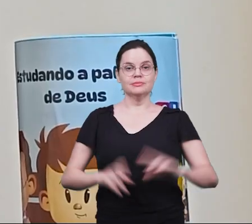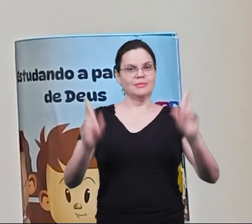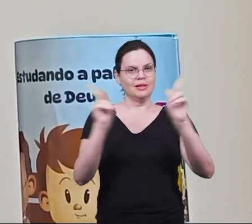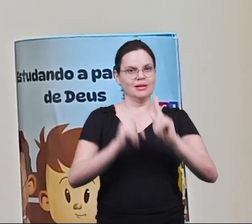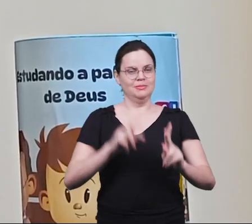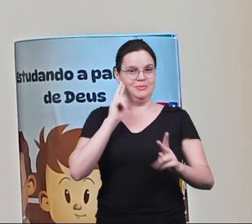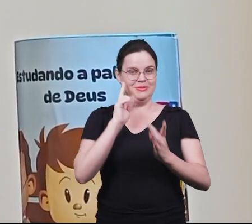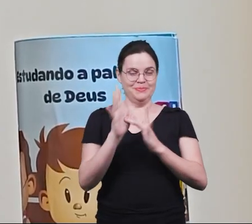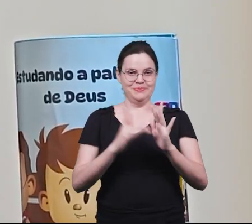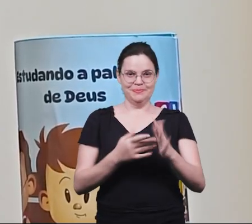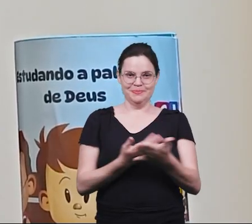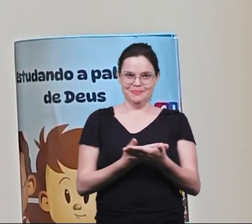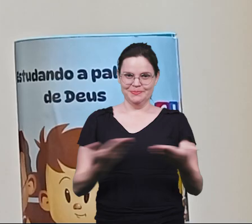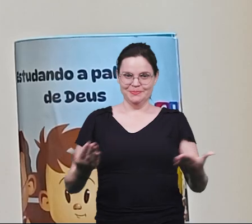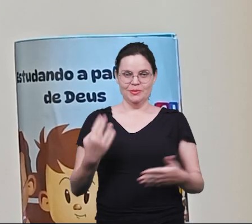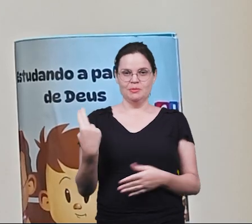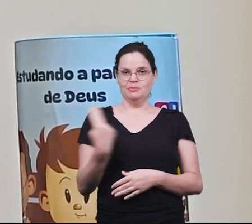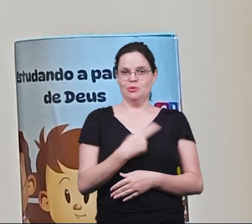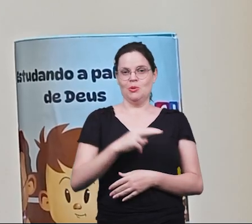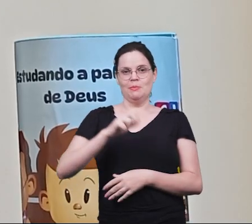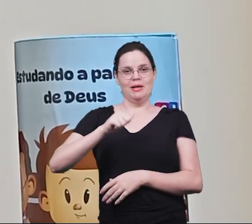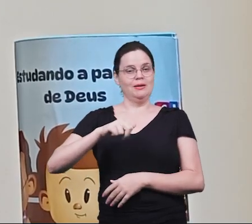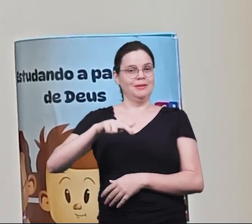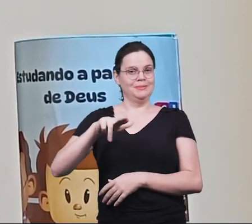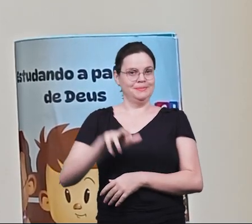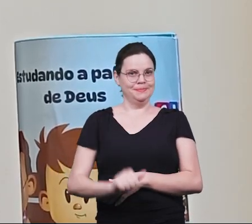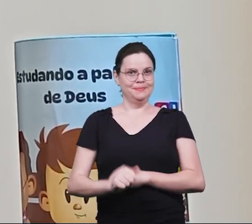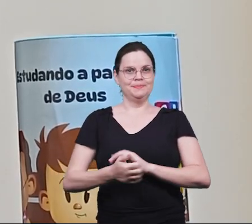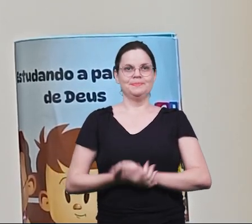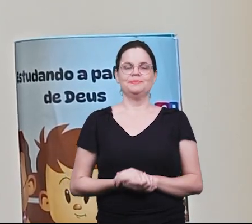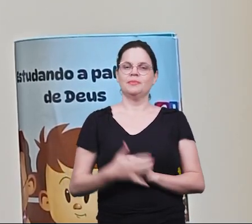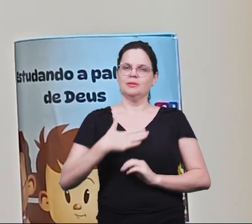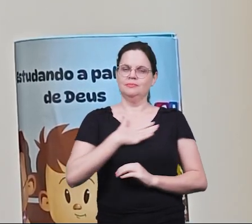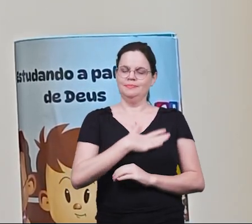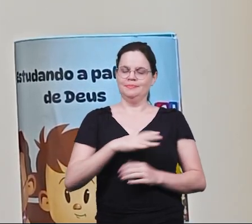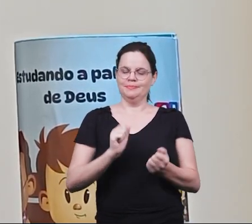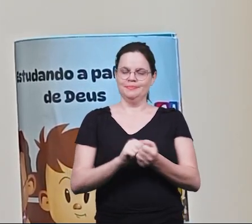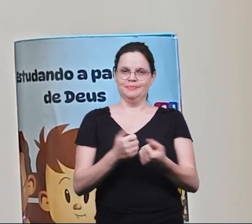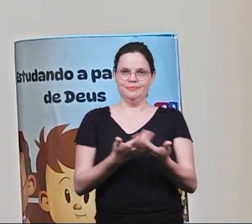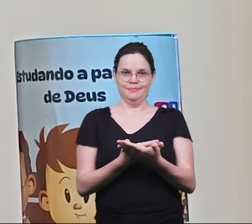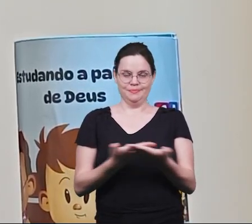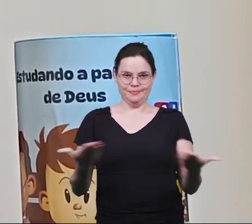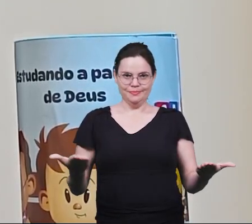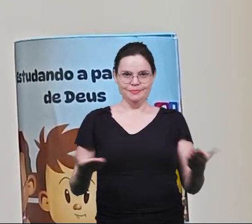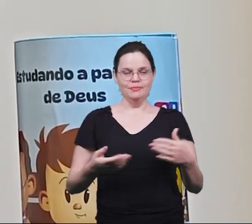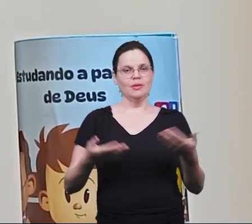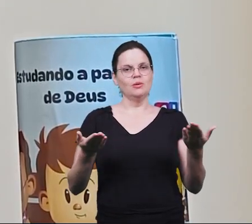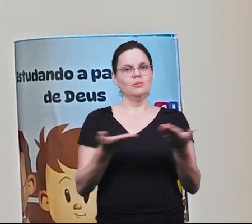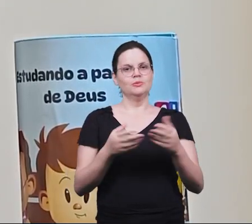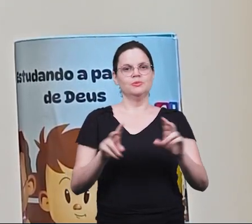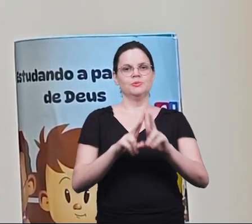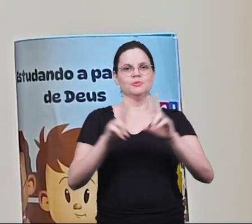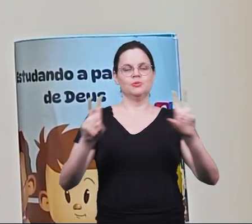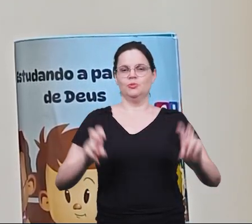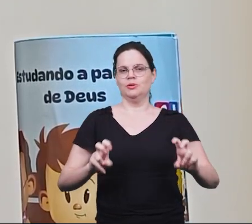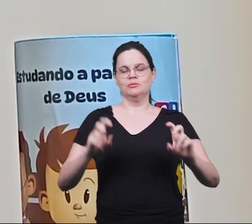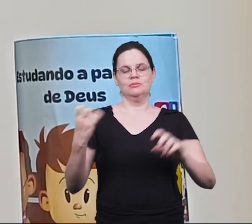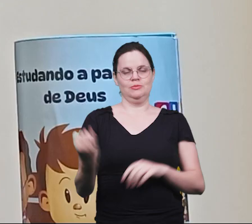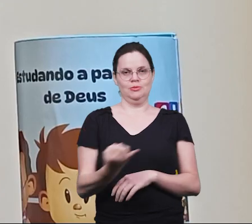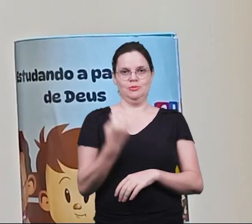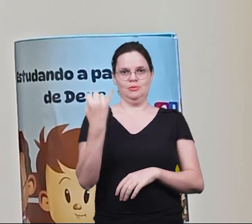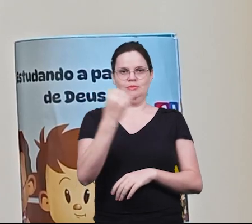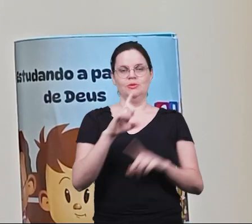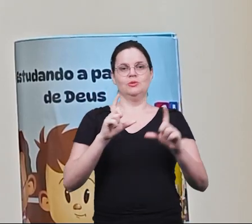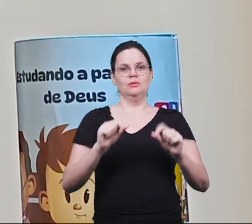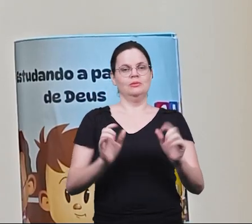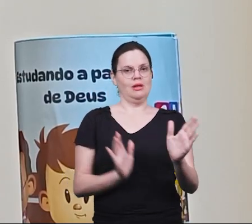A paz do Senhor Jesus, irmãos. Meu nome é Ana. É um prazer, estar aqui com os irmãos para falar sobre esse